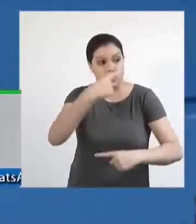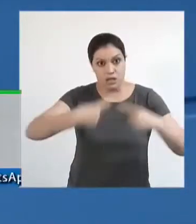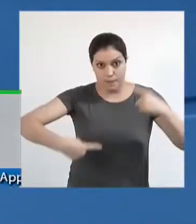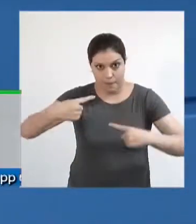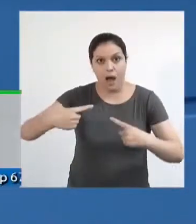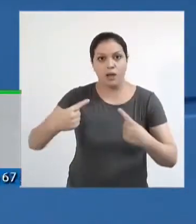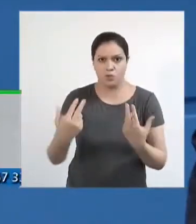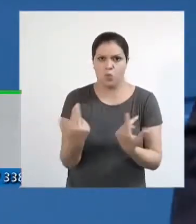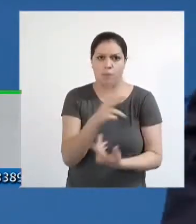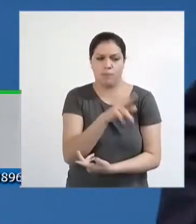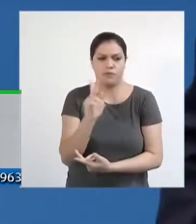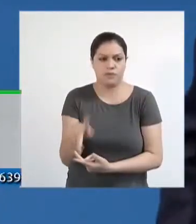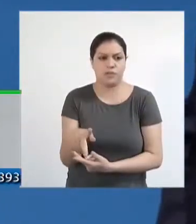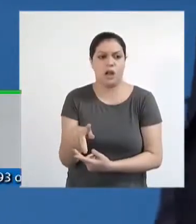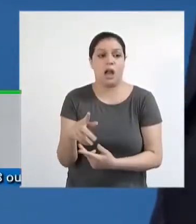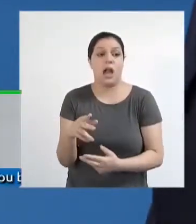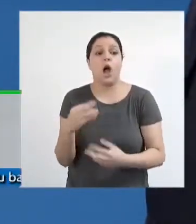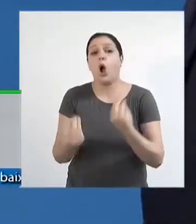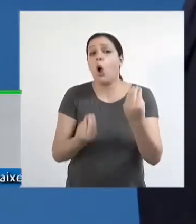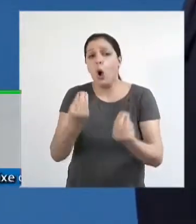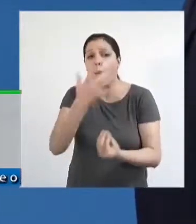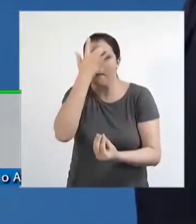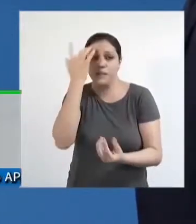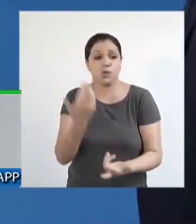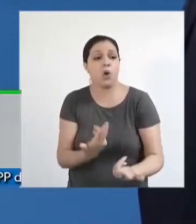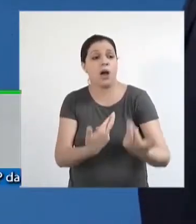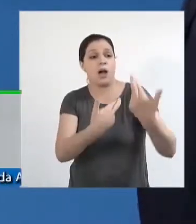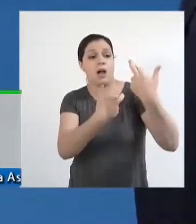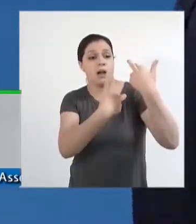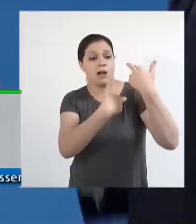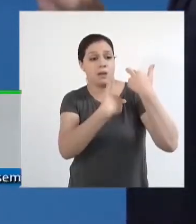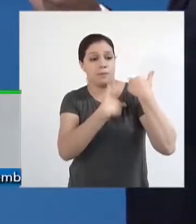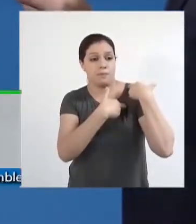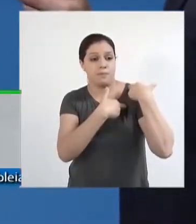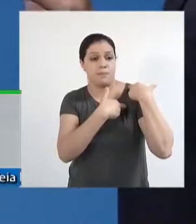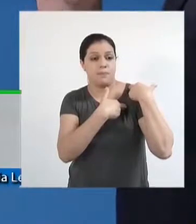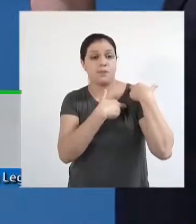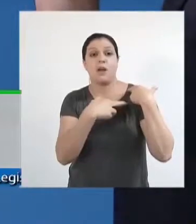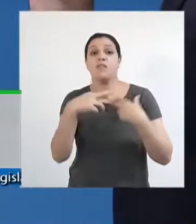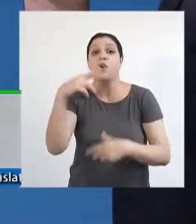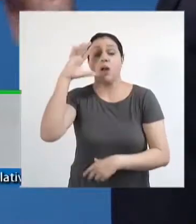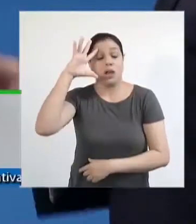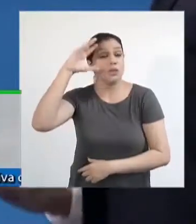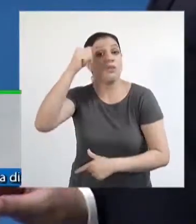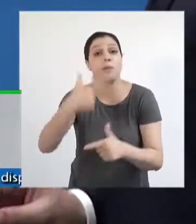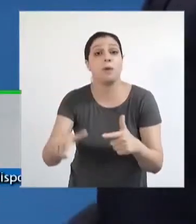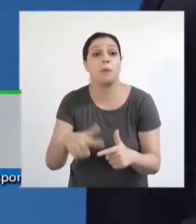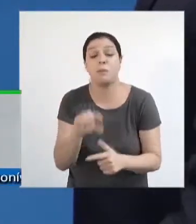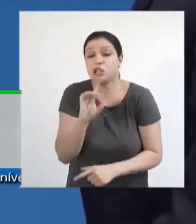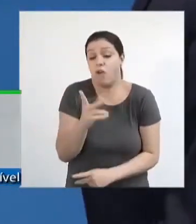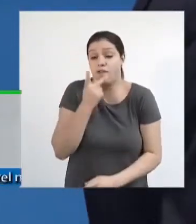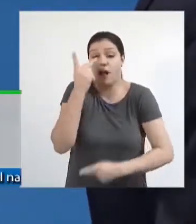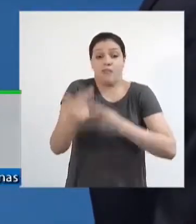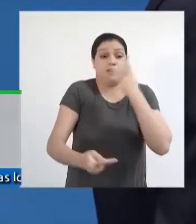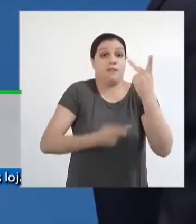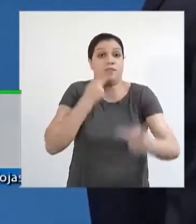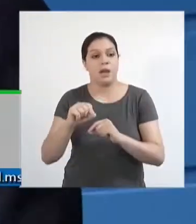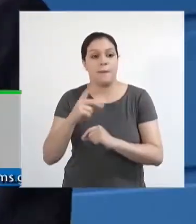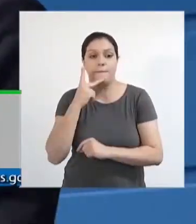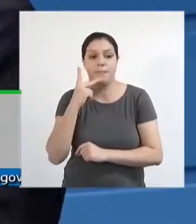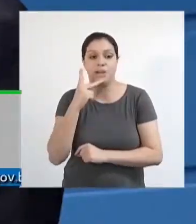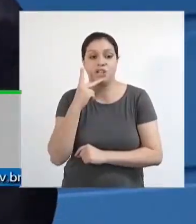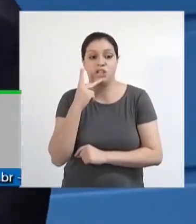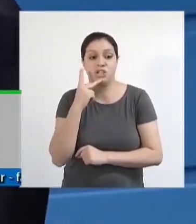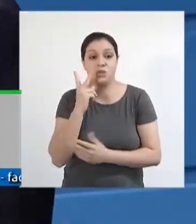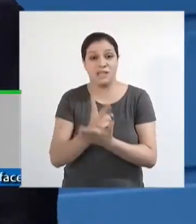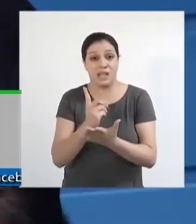as pessoas que são responsáveis por resolver o problema, falar do problema e não apresentar um projeto para solucionar.